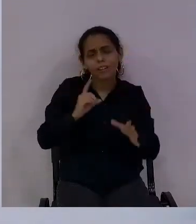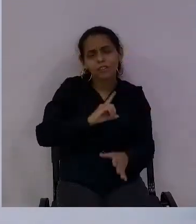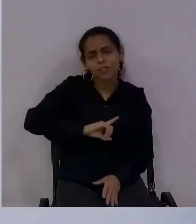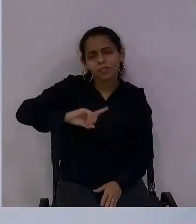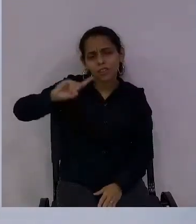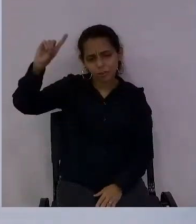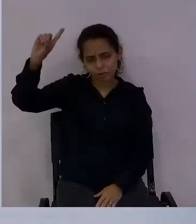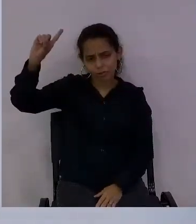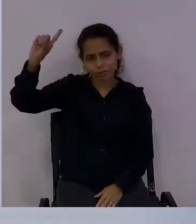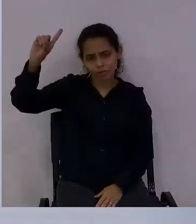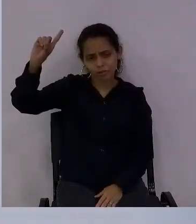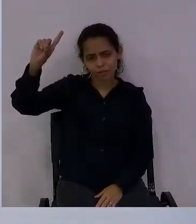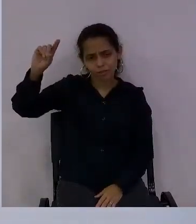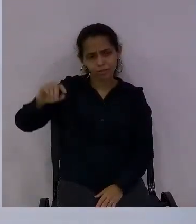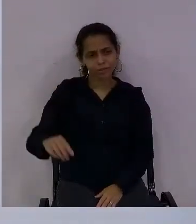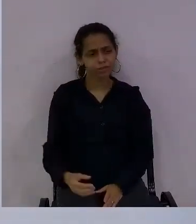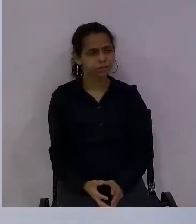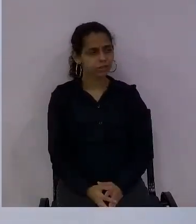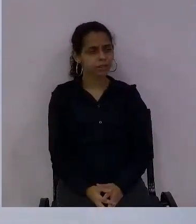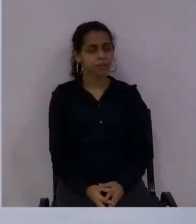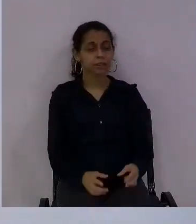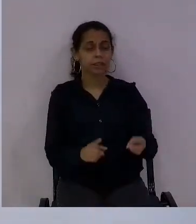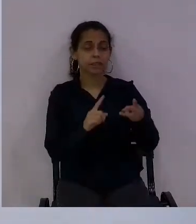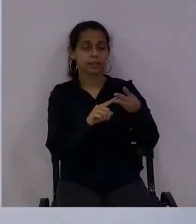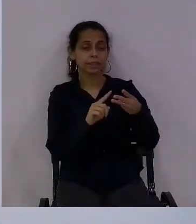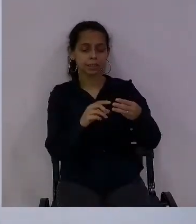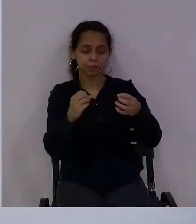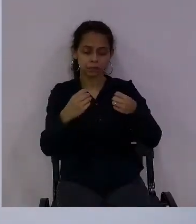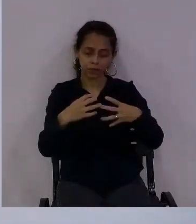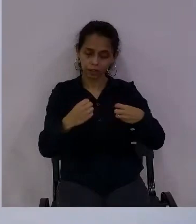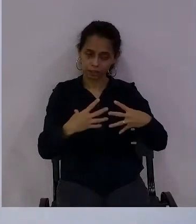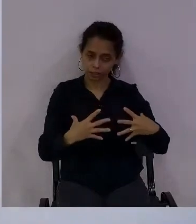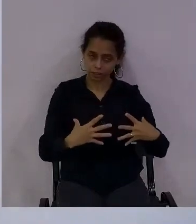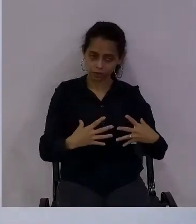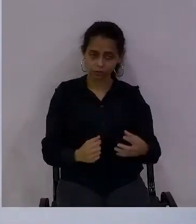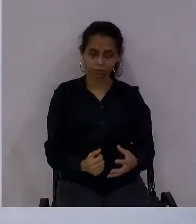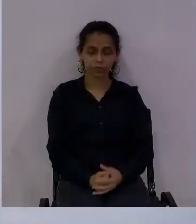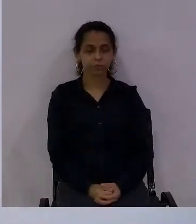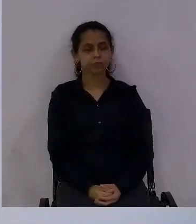nosso Deus. Terceira e última aplicação.